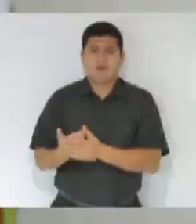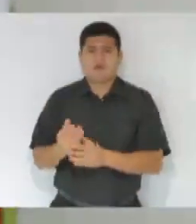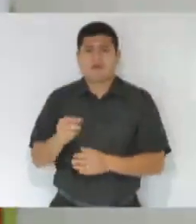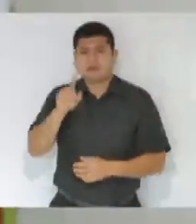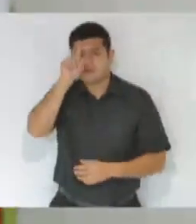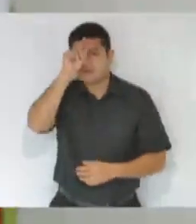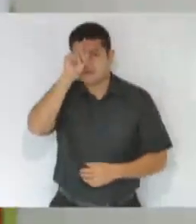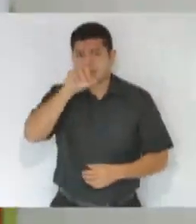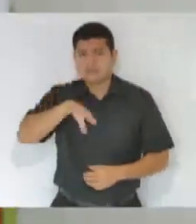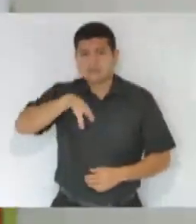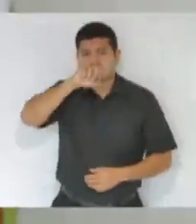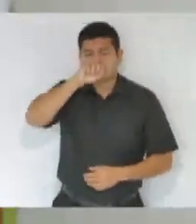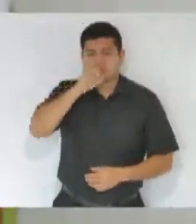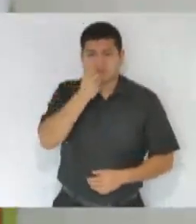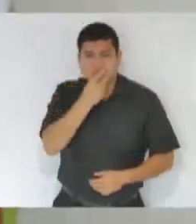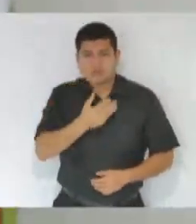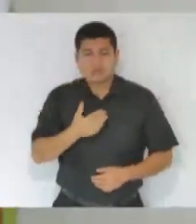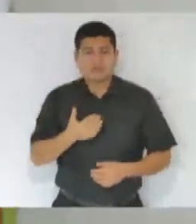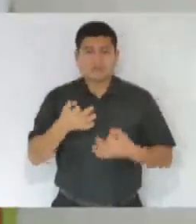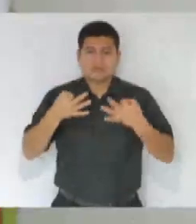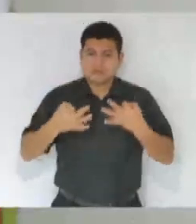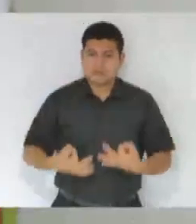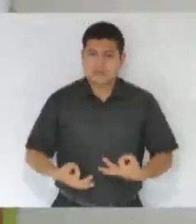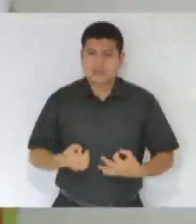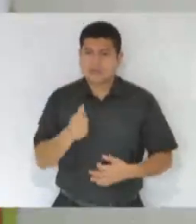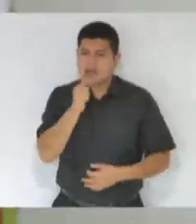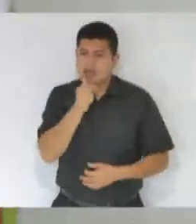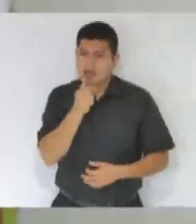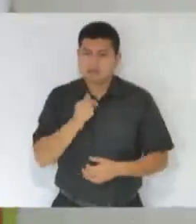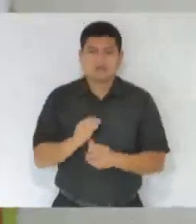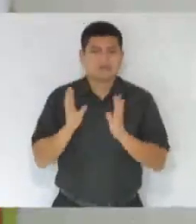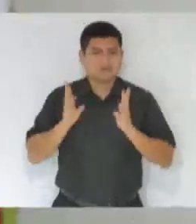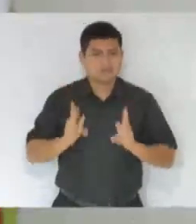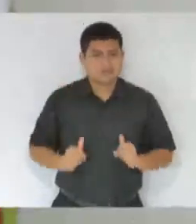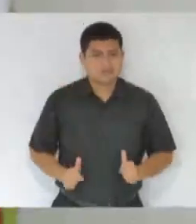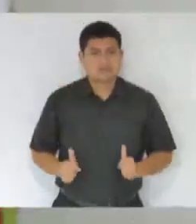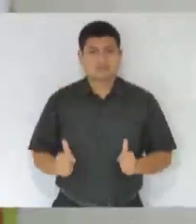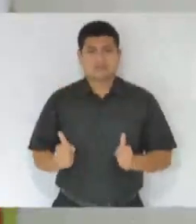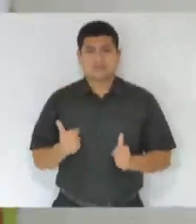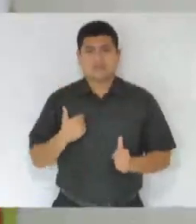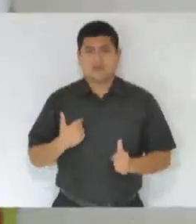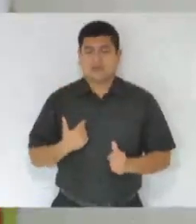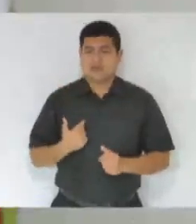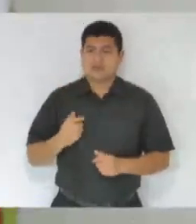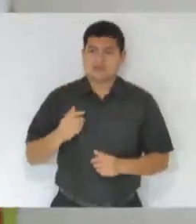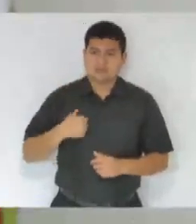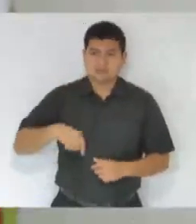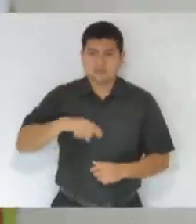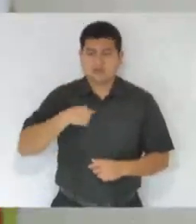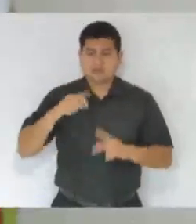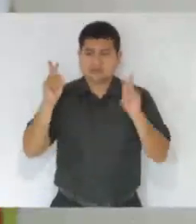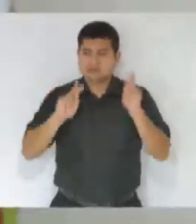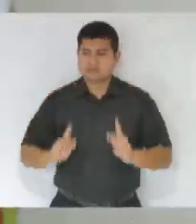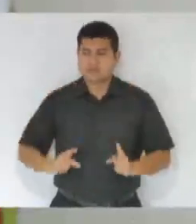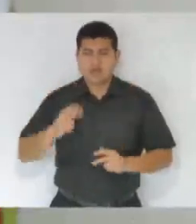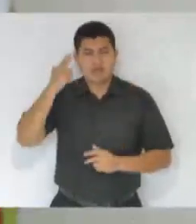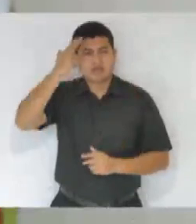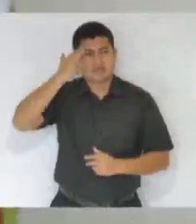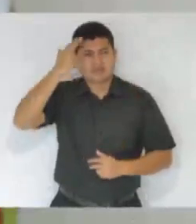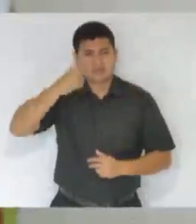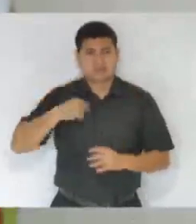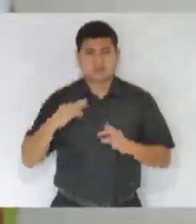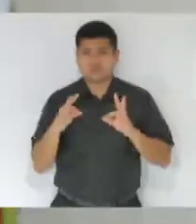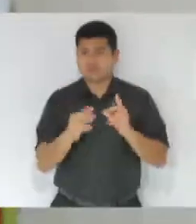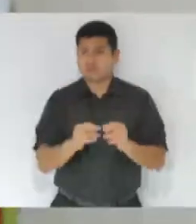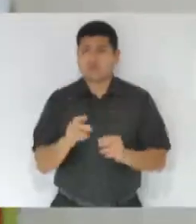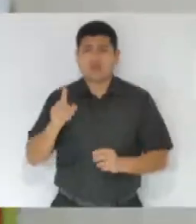bebemos, o trabalho decente, a energia que utilizamos, a paz que sonhamos, tudo isso é muito